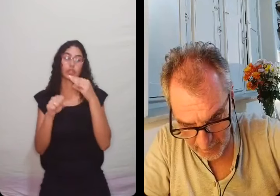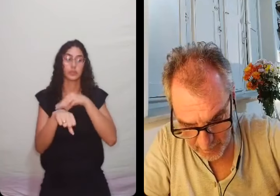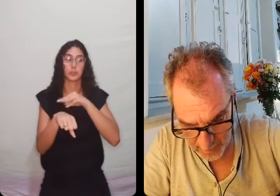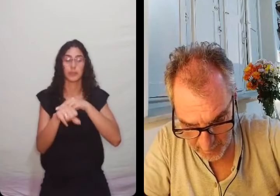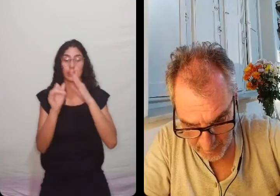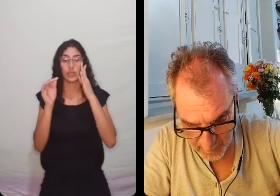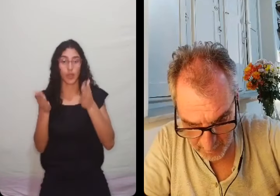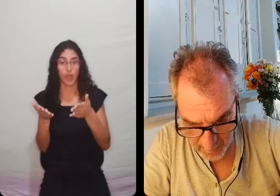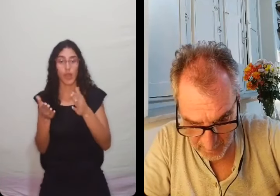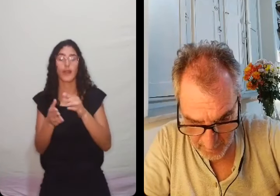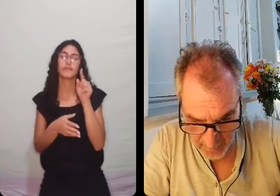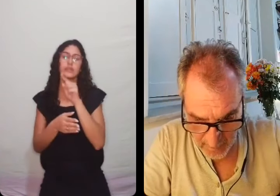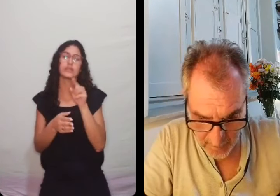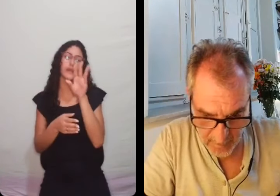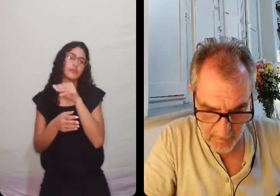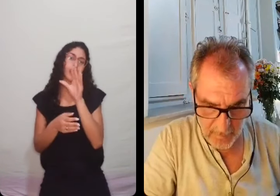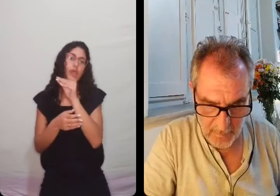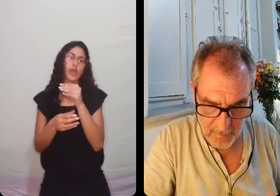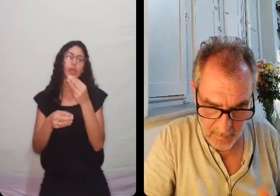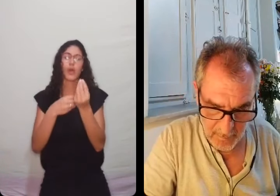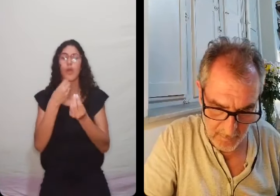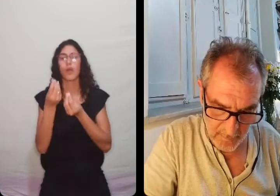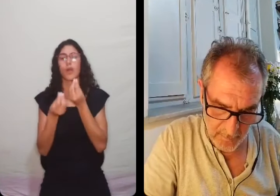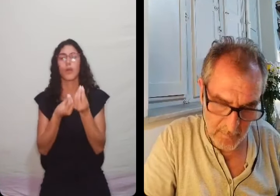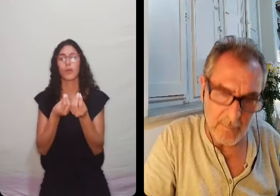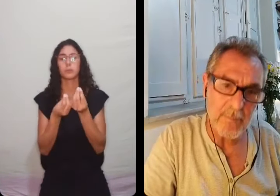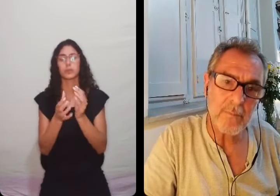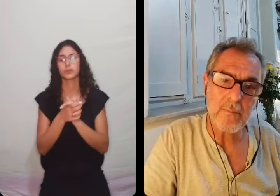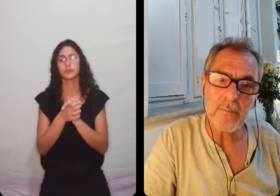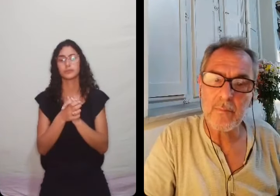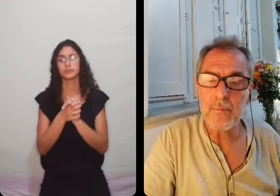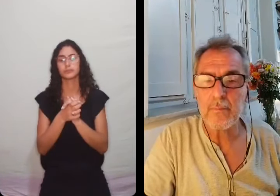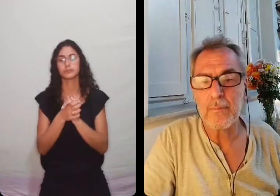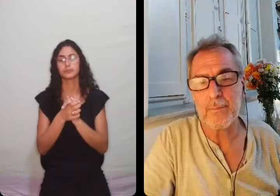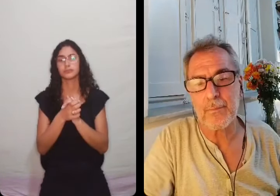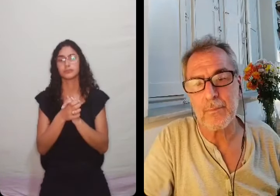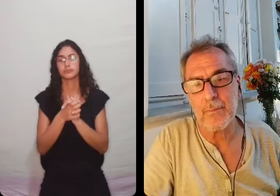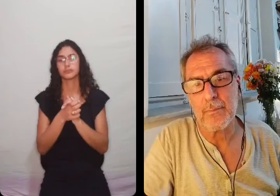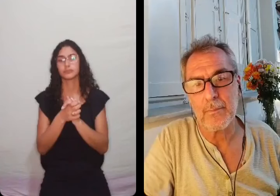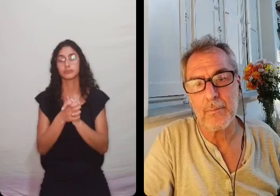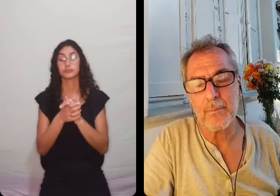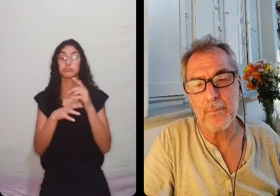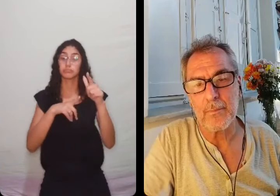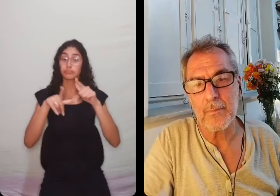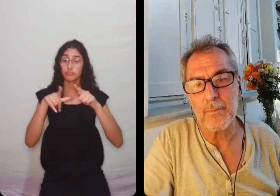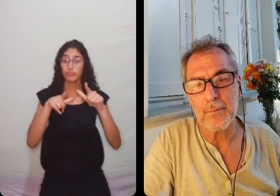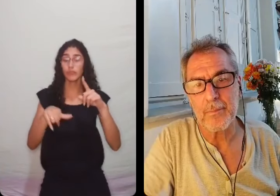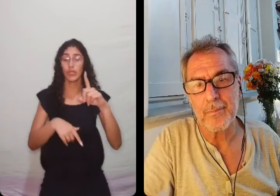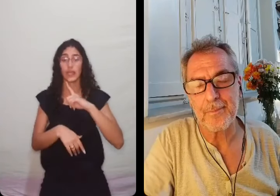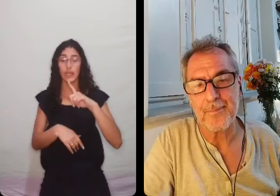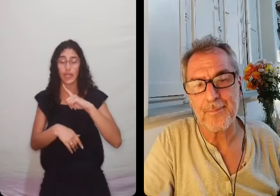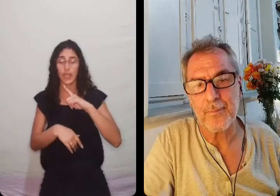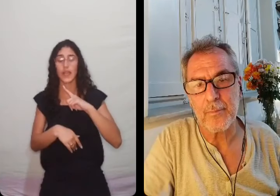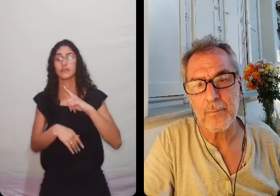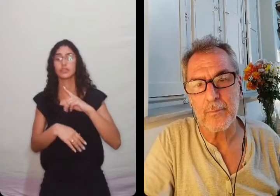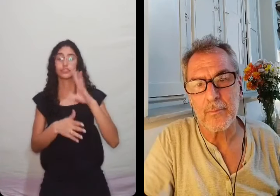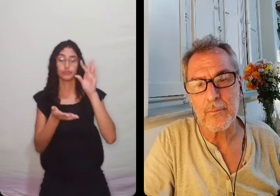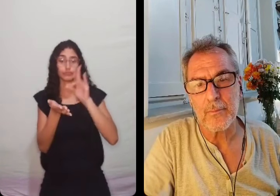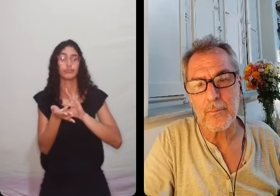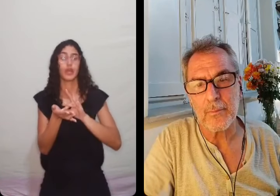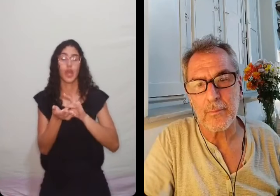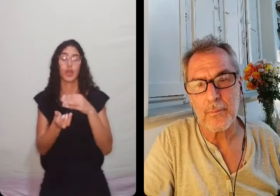falasse sobre a sua corporeidade. O seu trabalho corporal, de fato. De onde